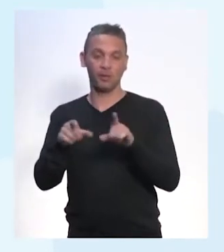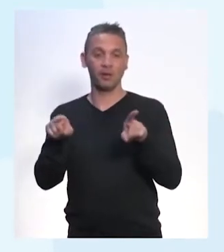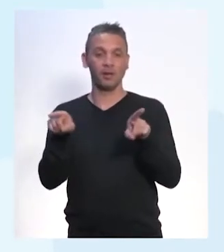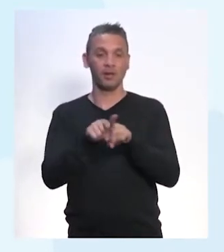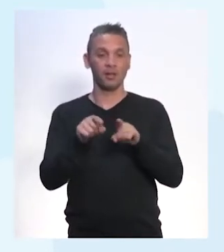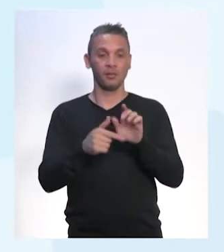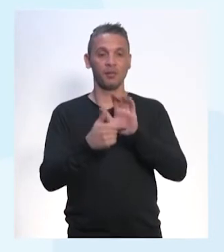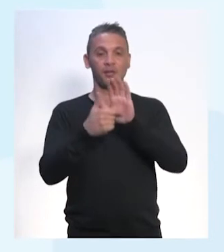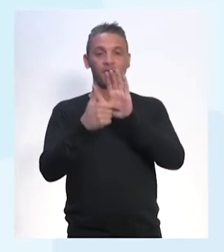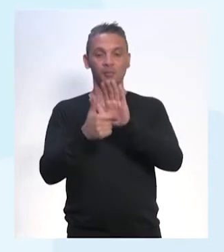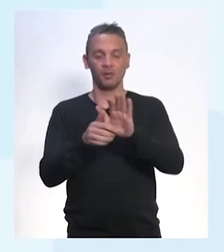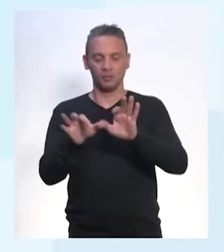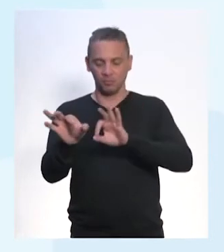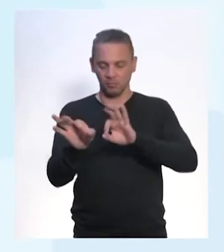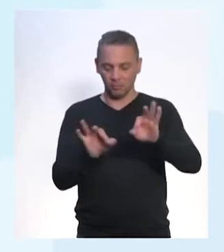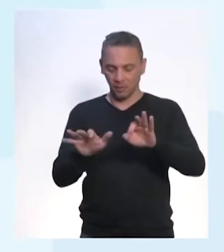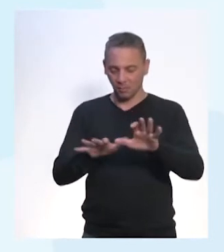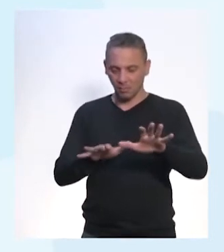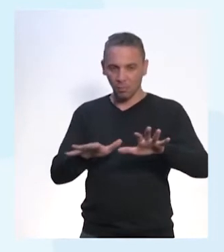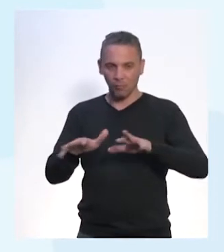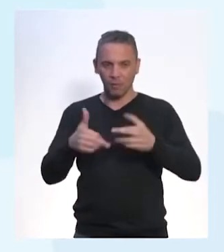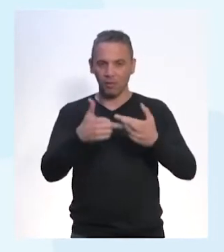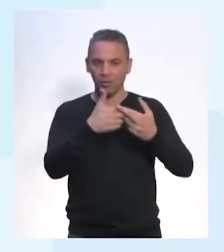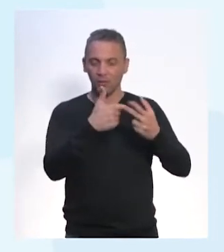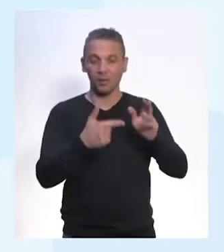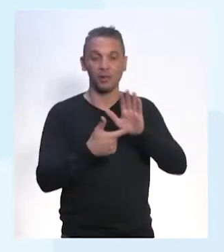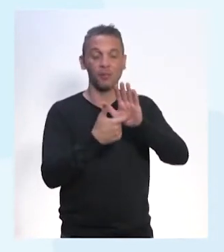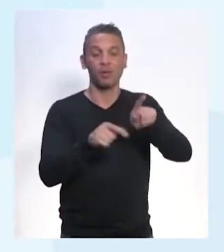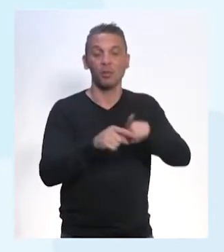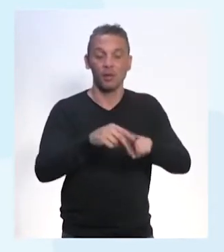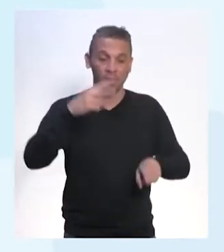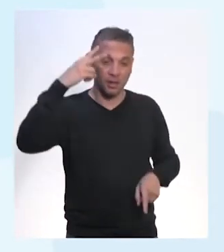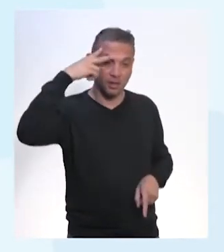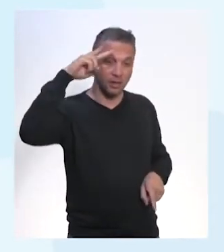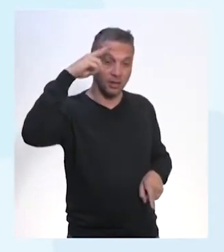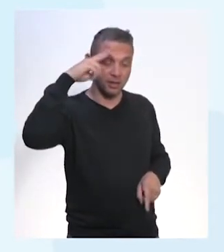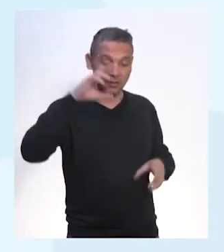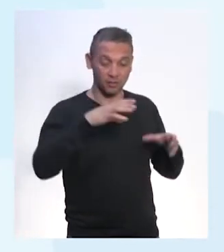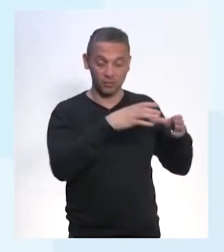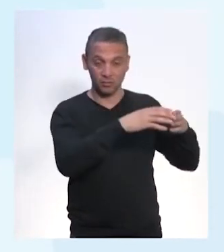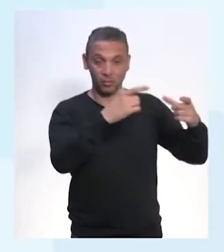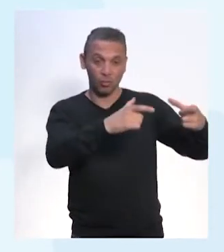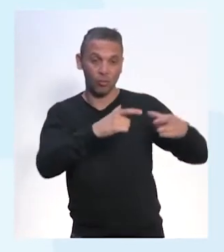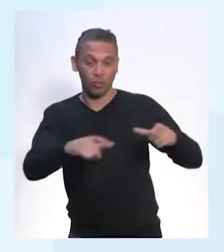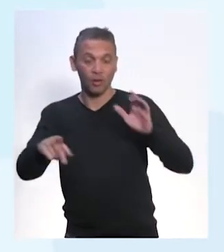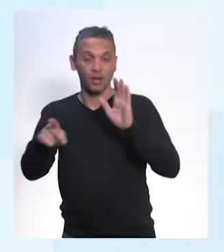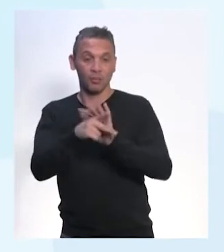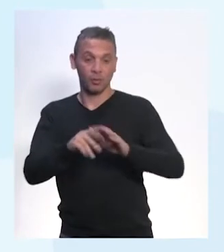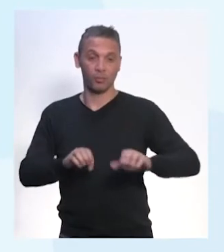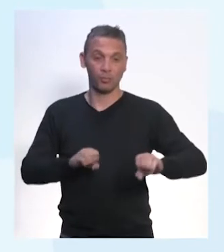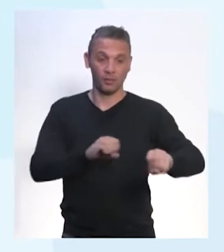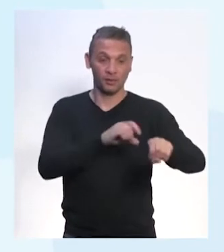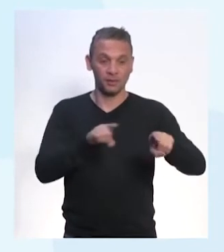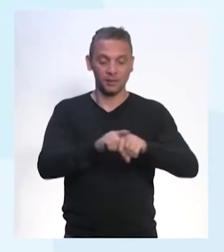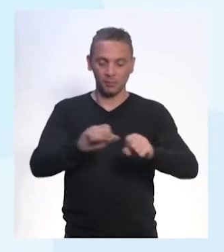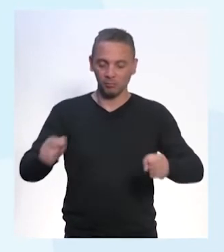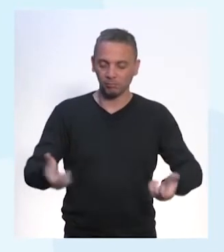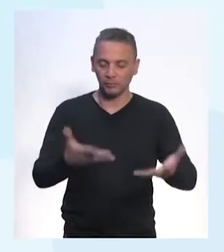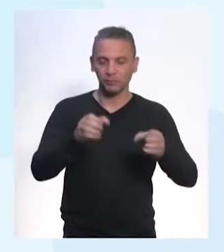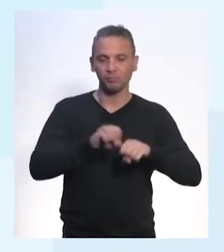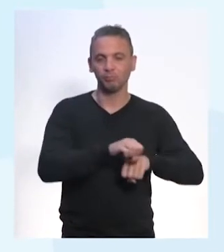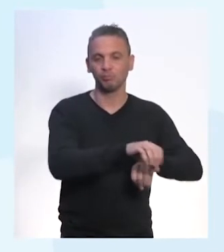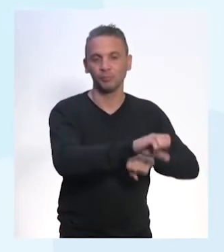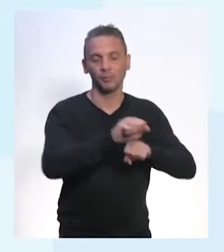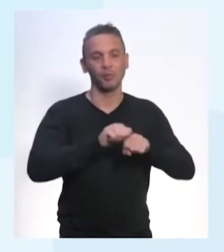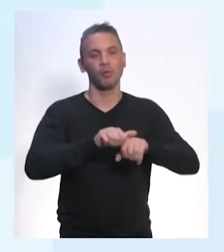conferindo-lhe maior plasticidade e movimento, seja relatando a história de instituições dedicadas ao ensino e à difusão da dança ou